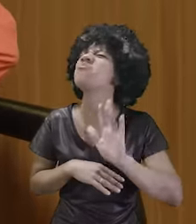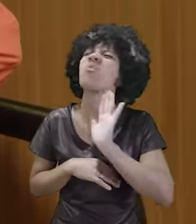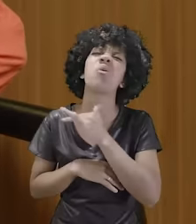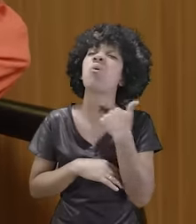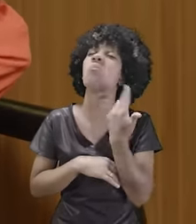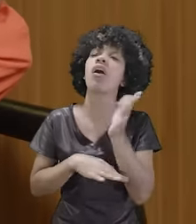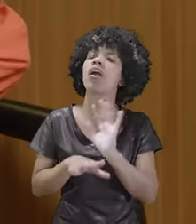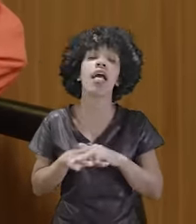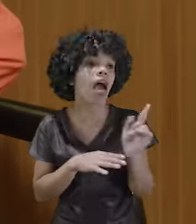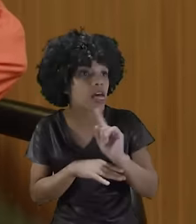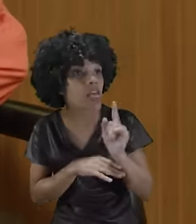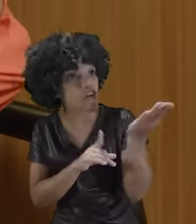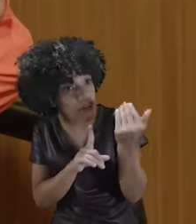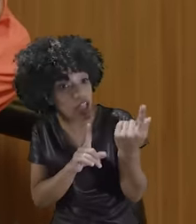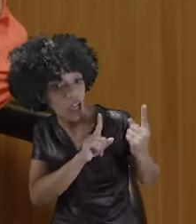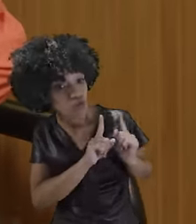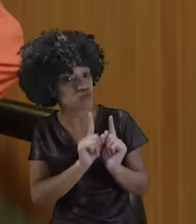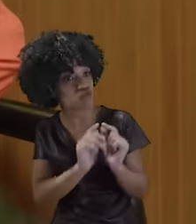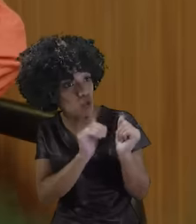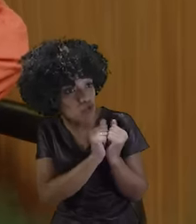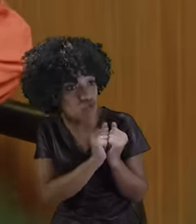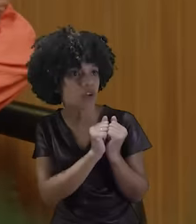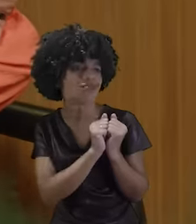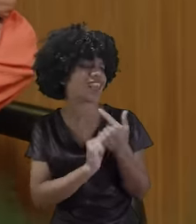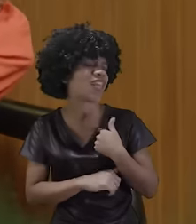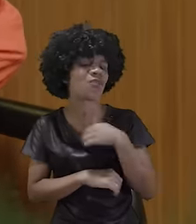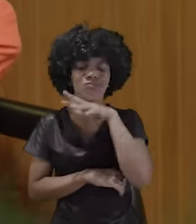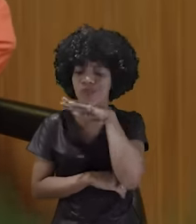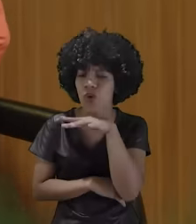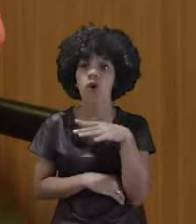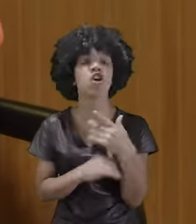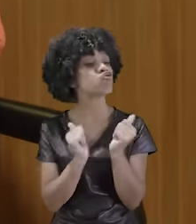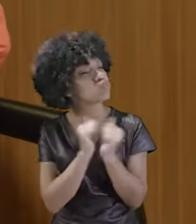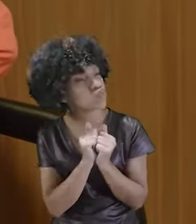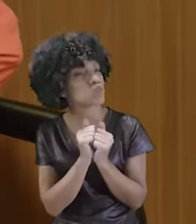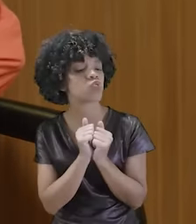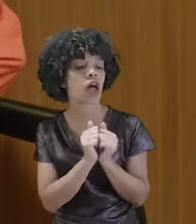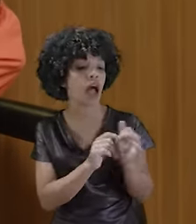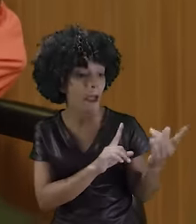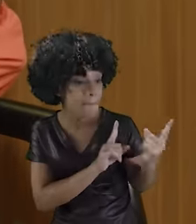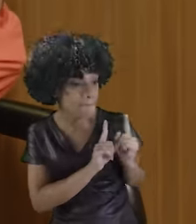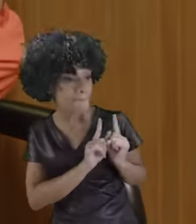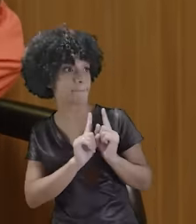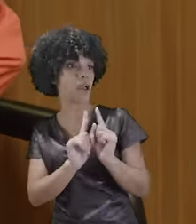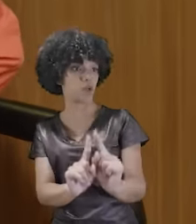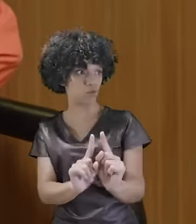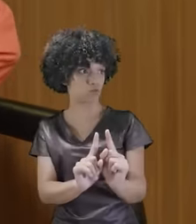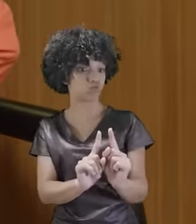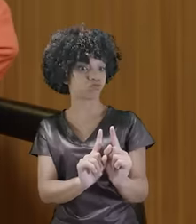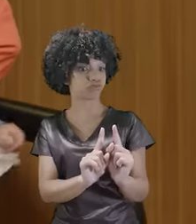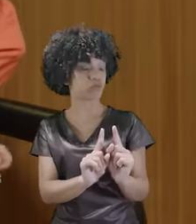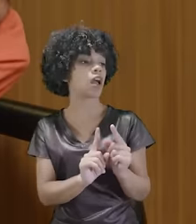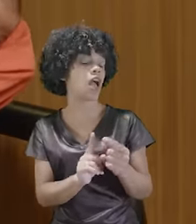completar o meu caminho ele falou não vem aqui fica com a gente tava muito homem que a gente vai tudo e ele me pega o volto fiquei com